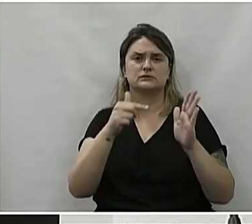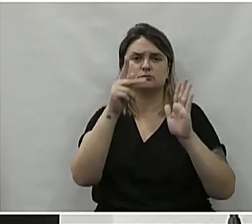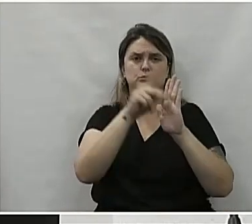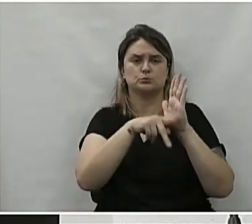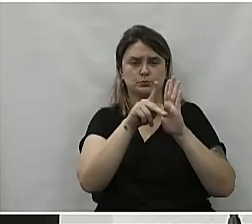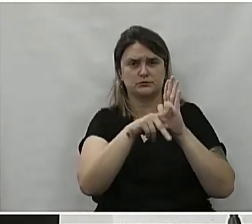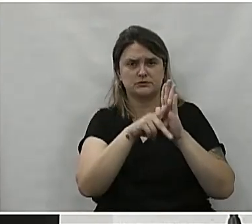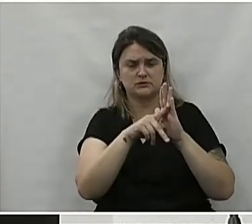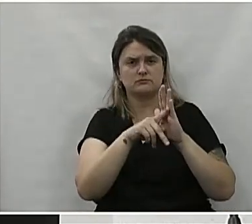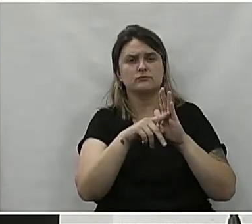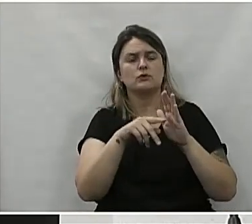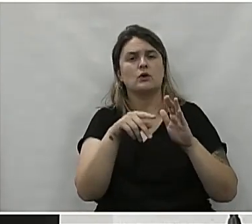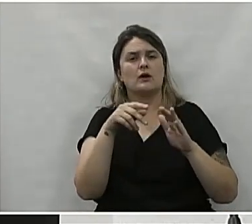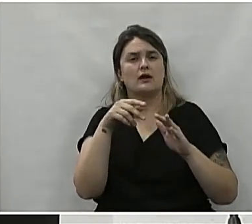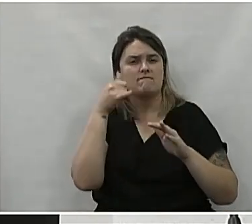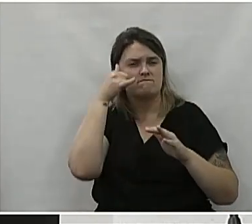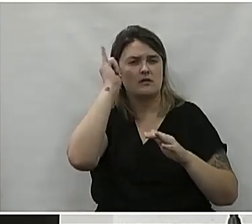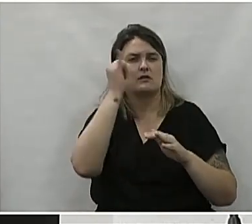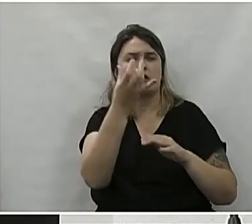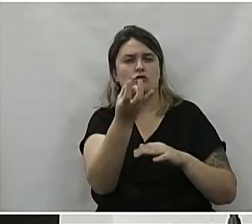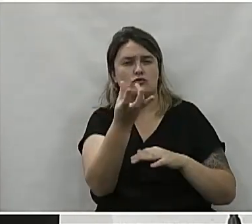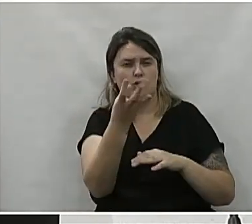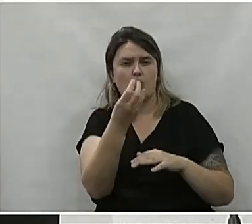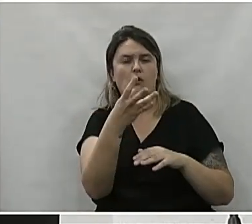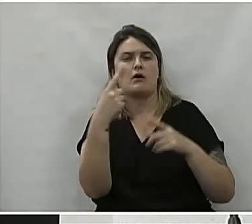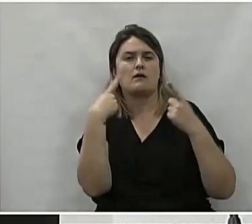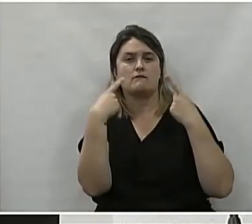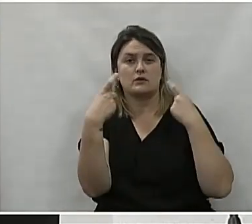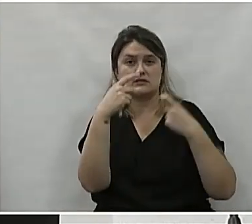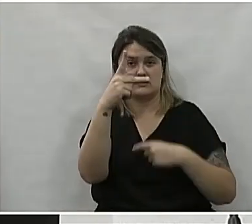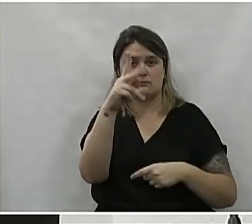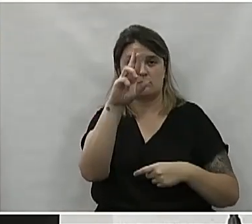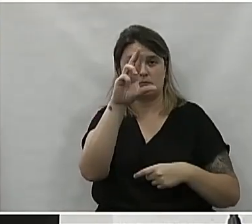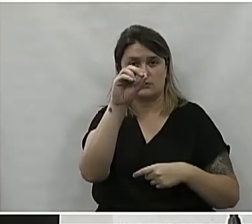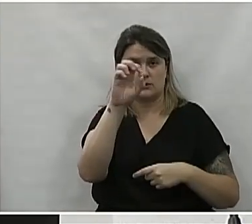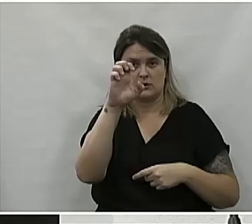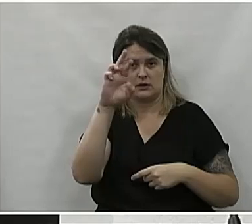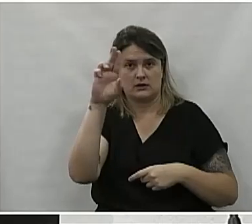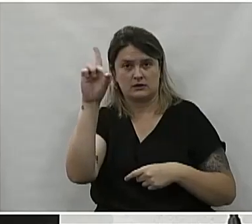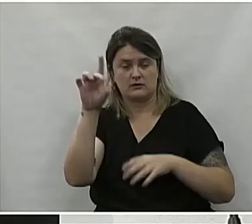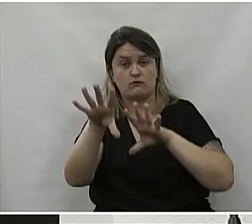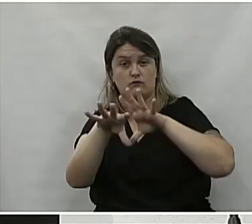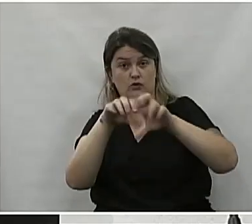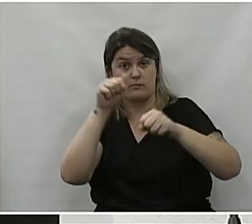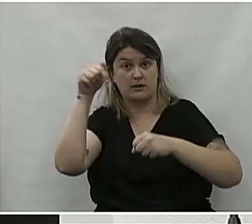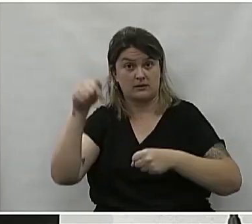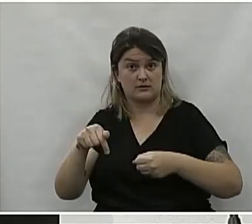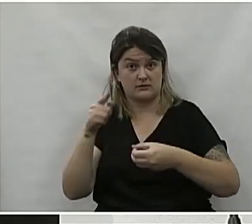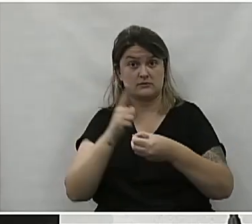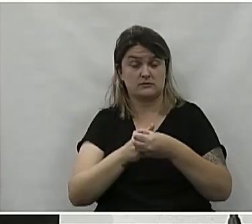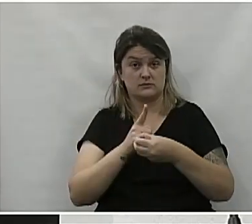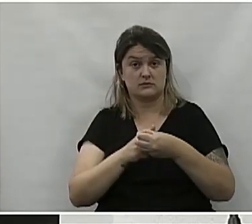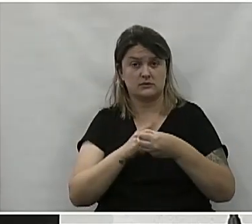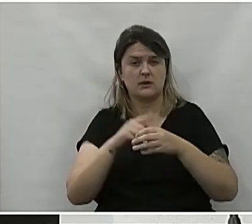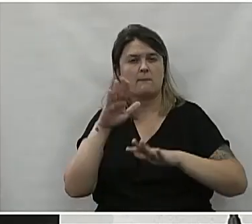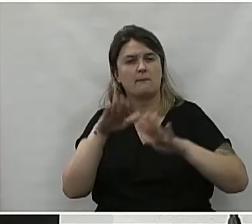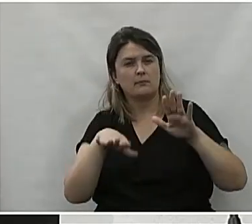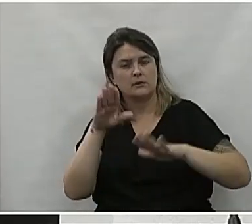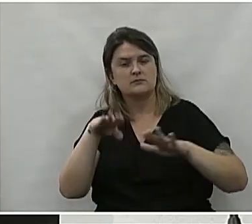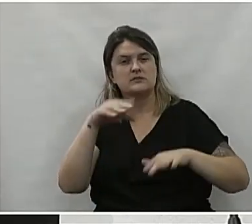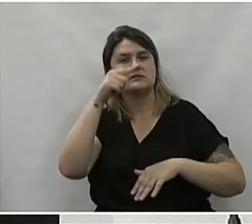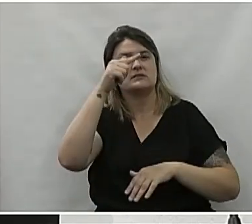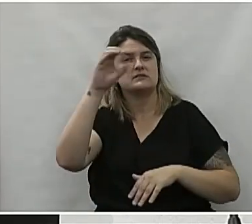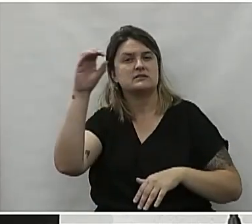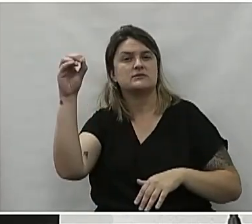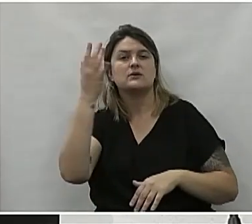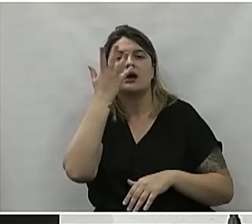Educacional De Resistência Às Drogas E à Violência O PROERD Forma anualmente E aqui Em União da Vitória Cerca de